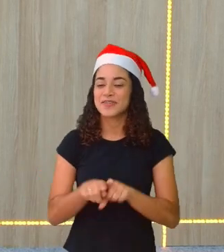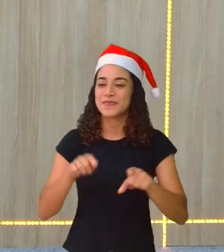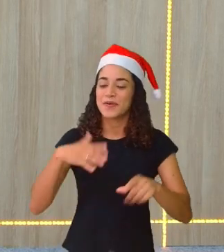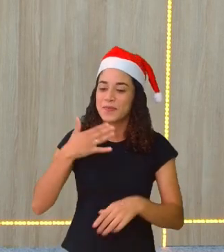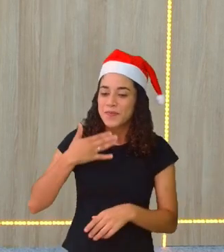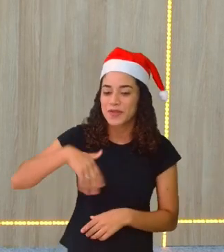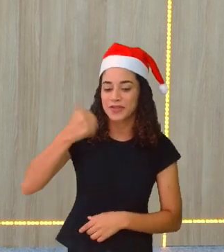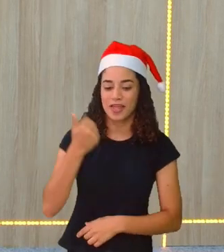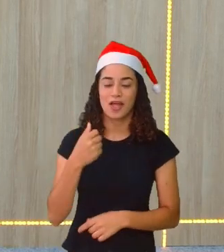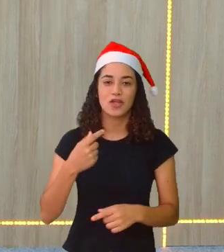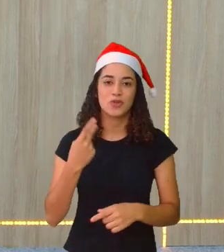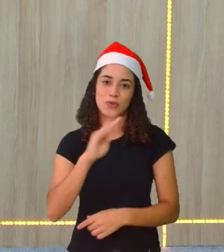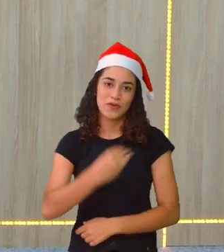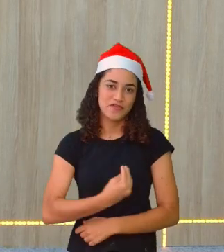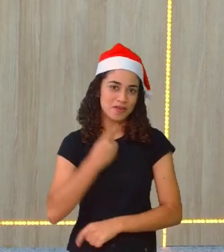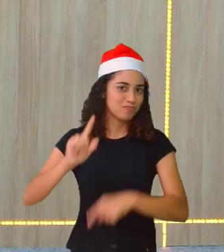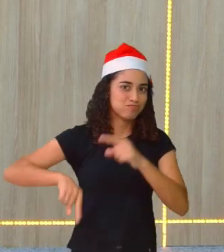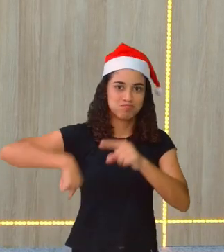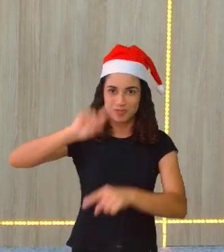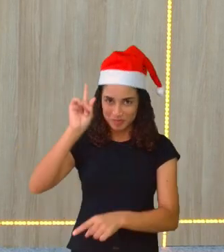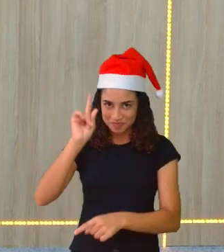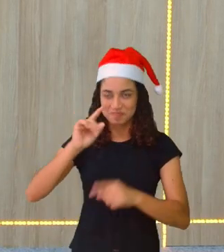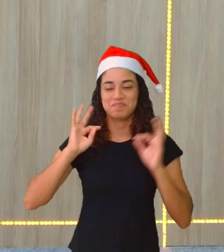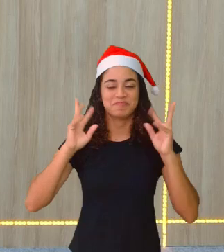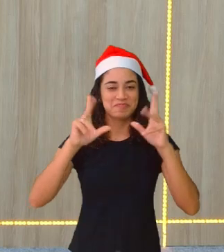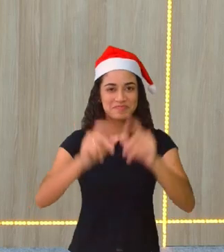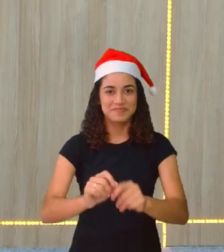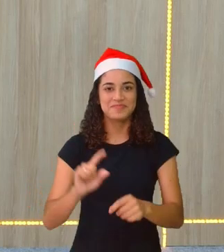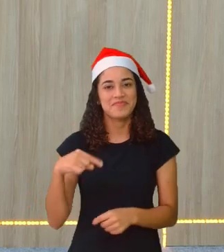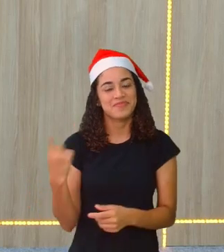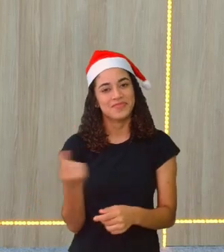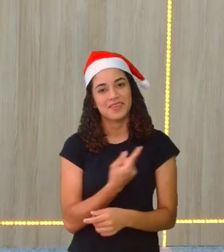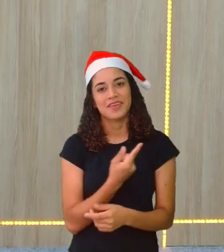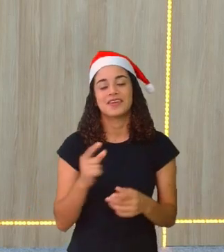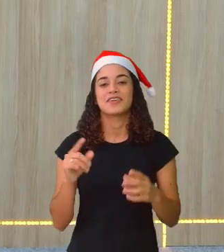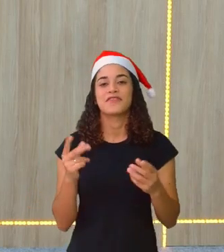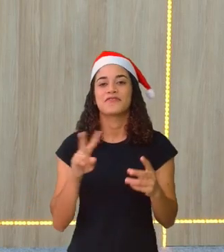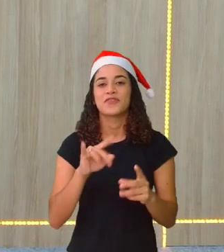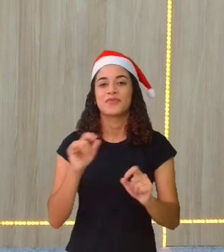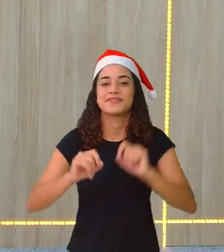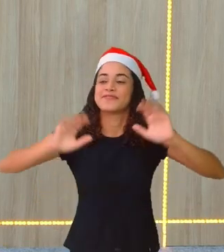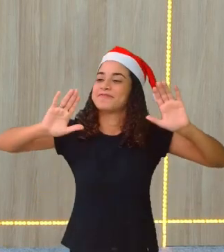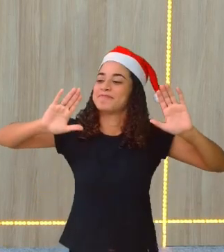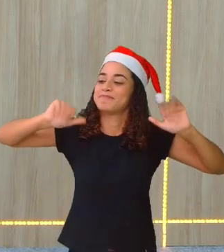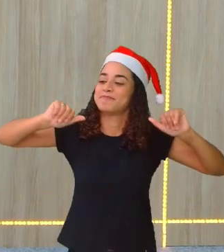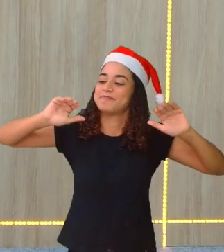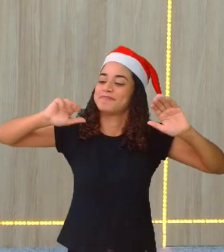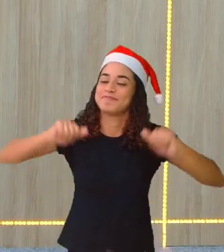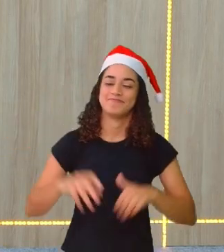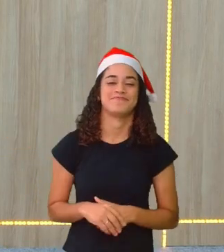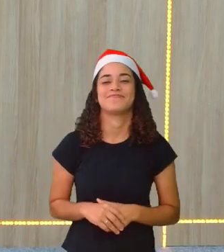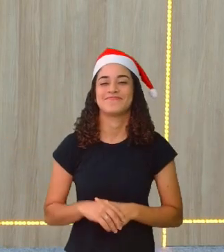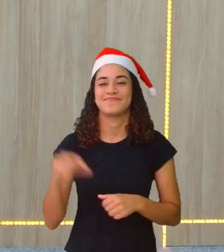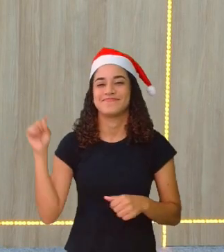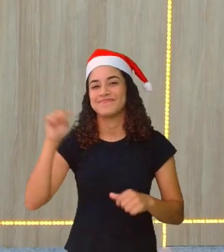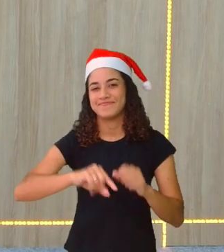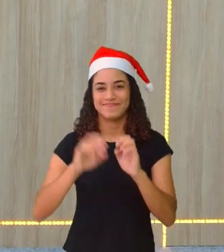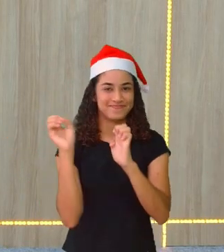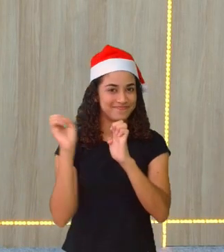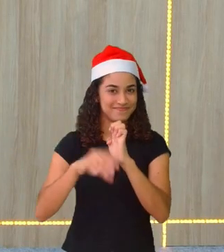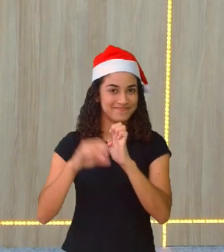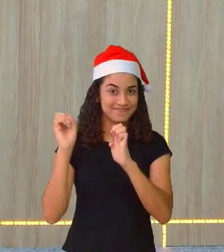de vida aí para todos e todas. E a gente vai se despedindo aqui do